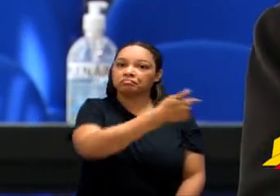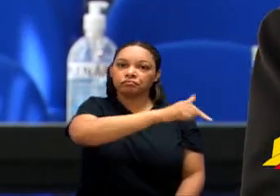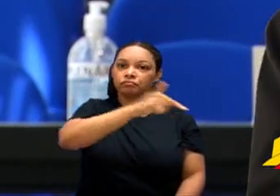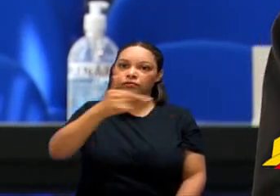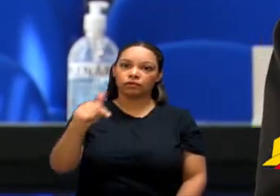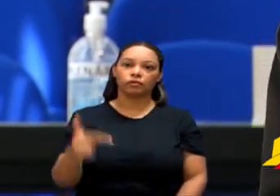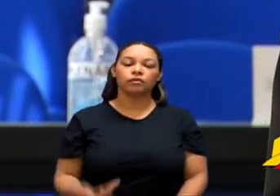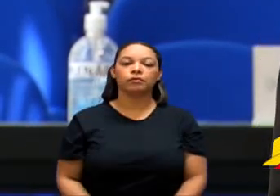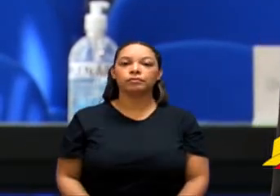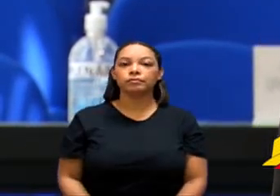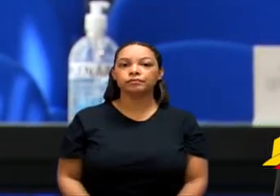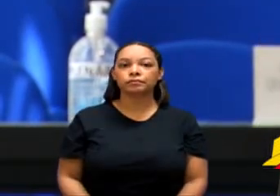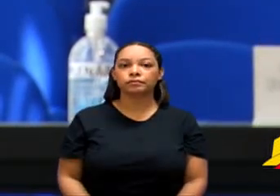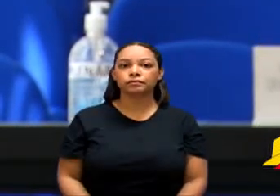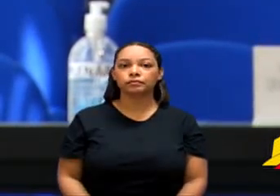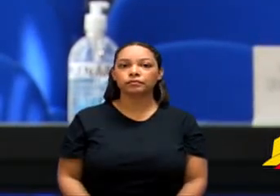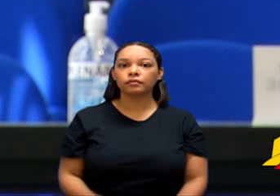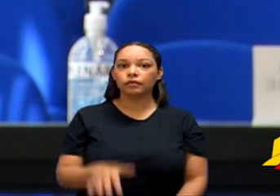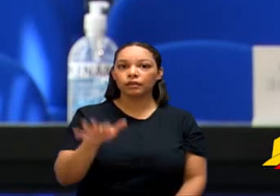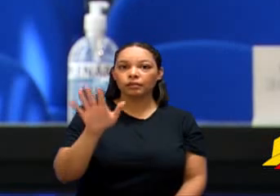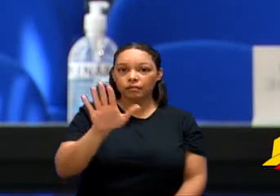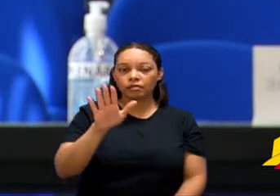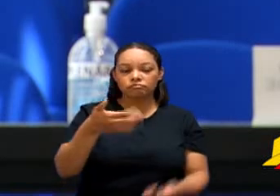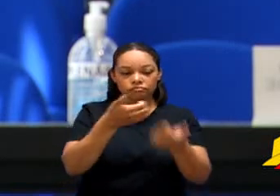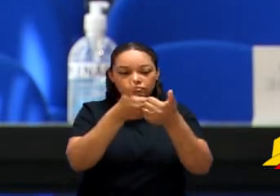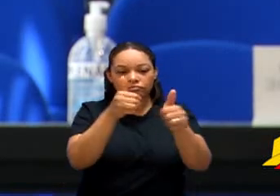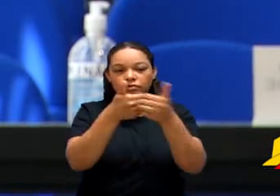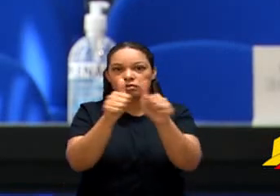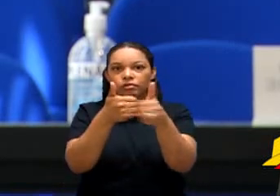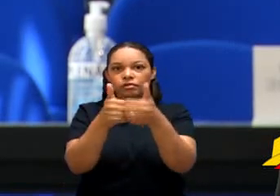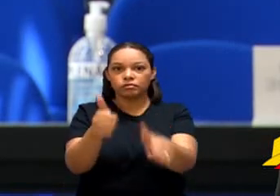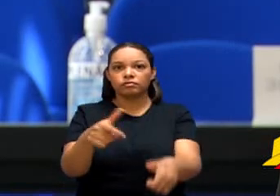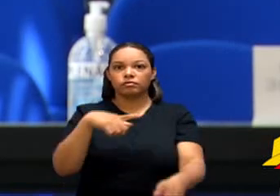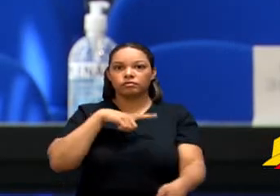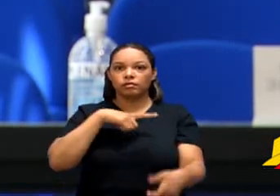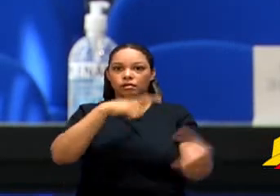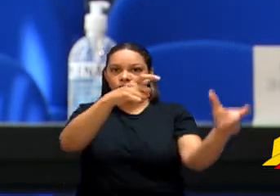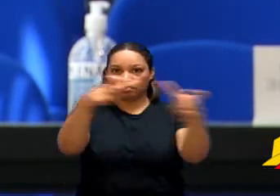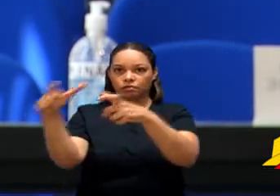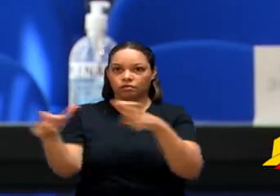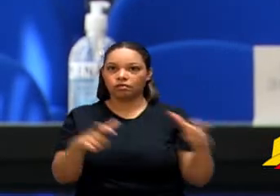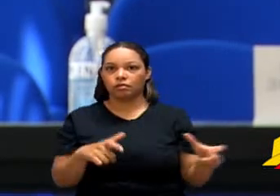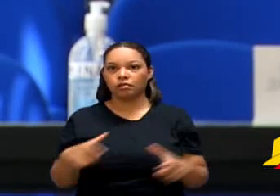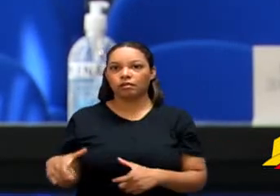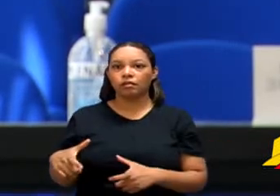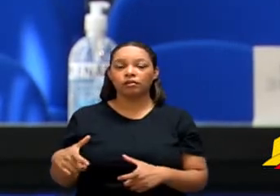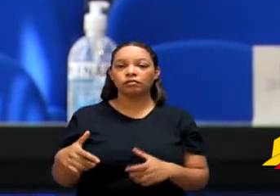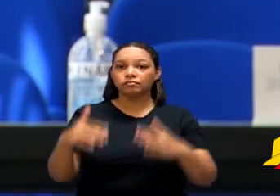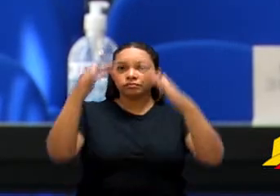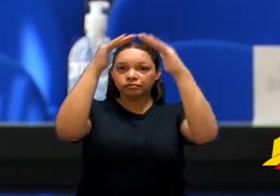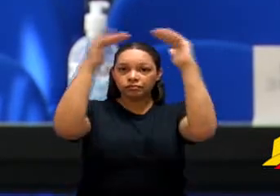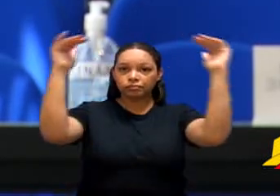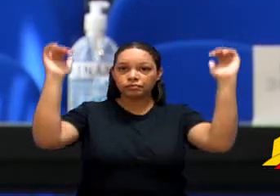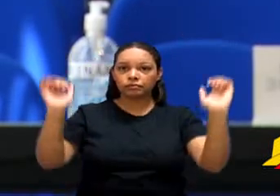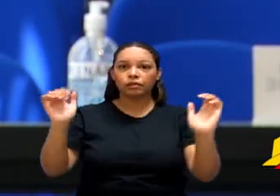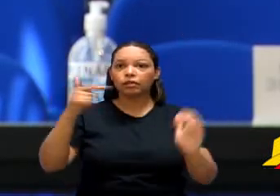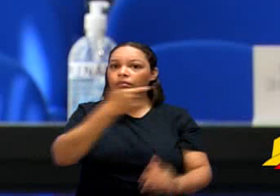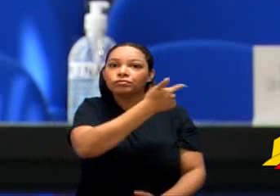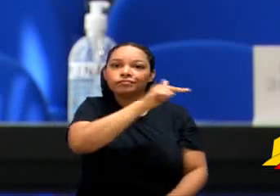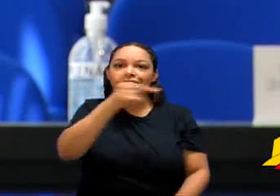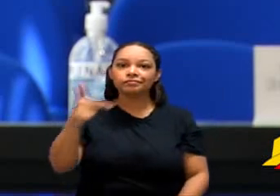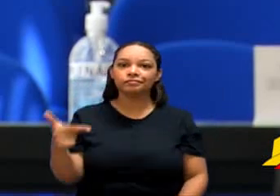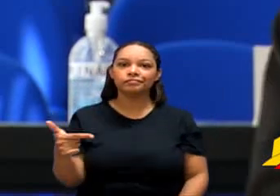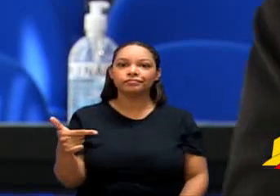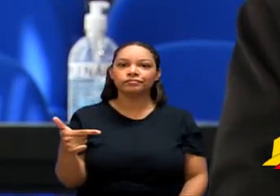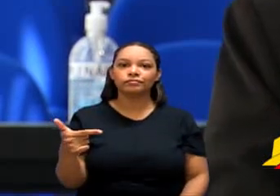a maioria dos bairros onde tem ponto de ônibus, a maioria desses pontos não tem cobertura. E daí corre